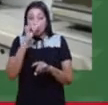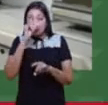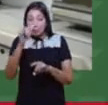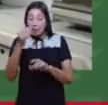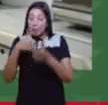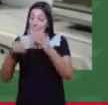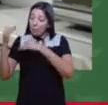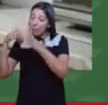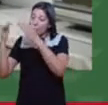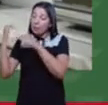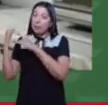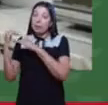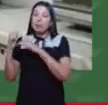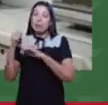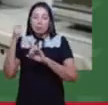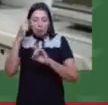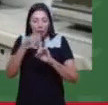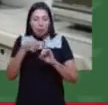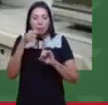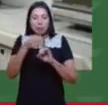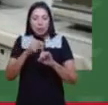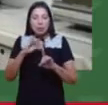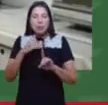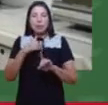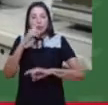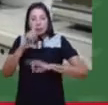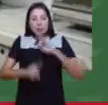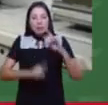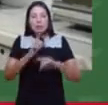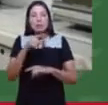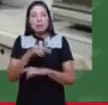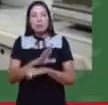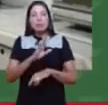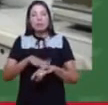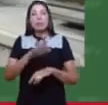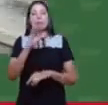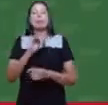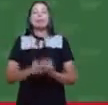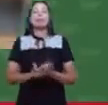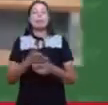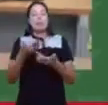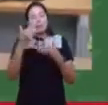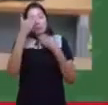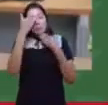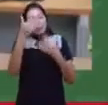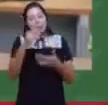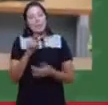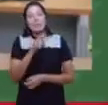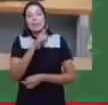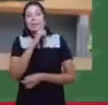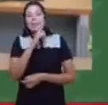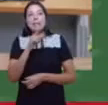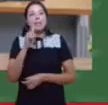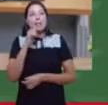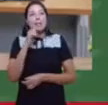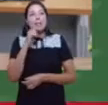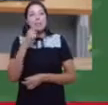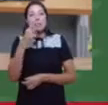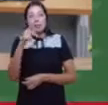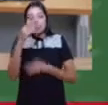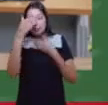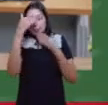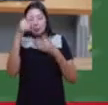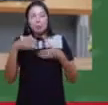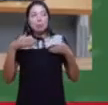os retrocessos e para lutar para a gente avançar cada vez mais. Muito bem, obrigado Gleisi, boa atividade, obrigado pela